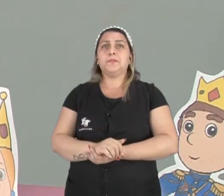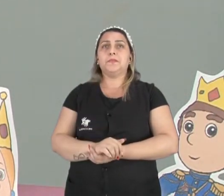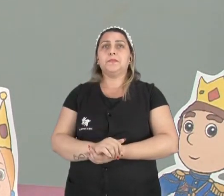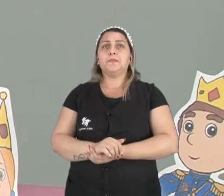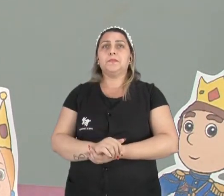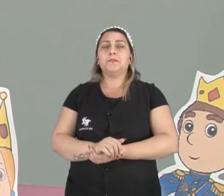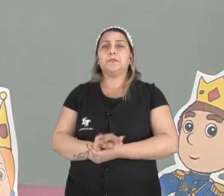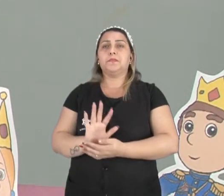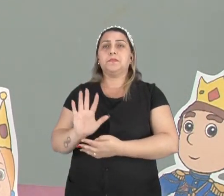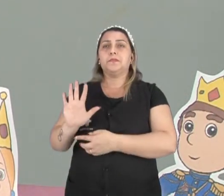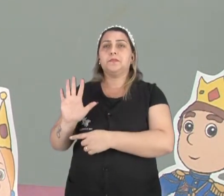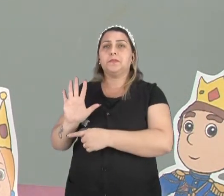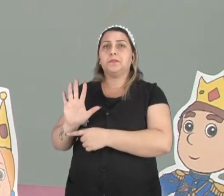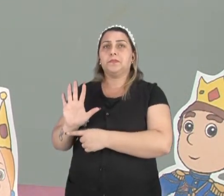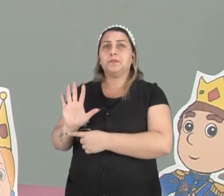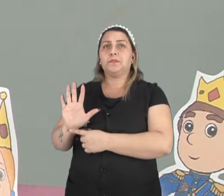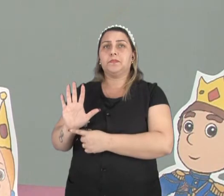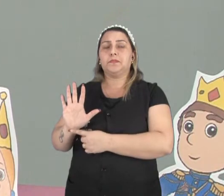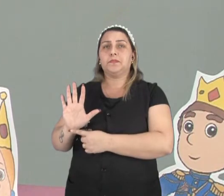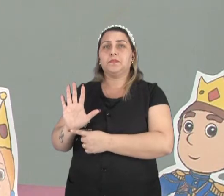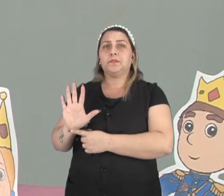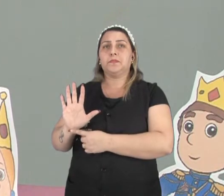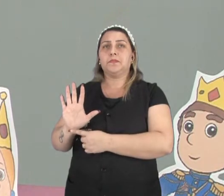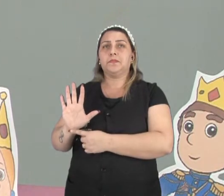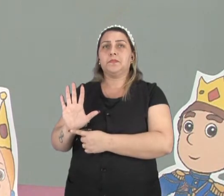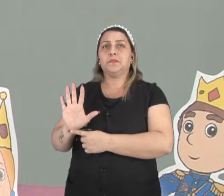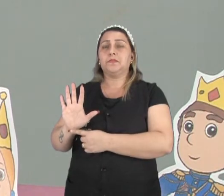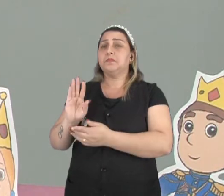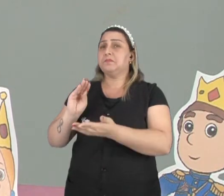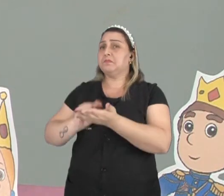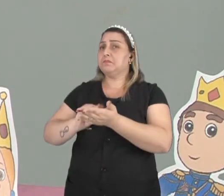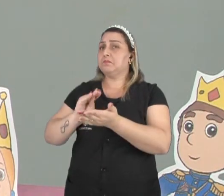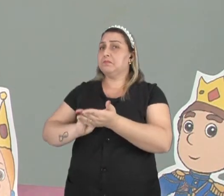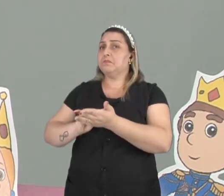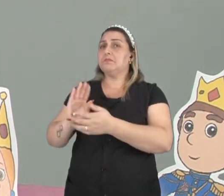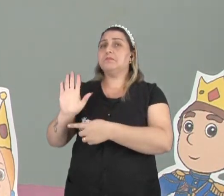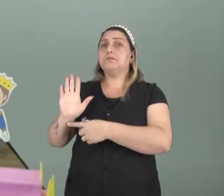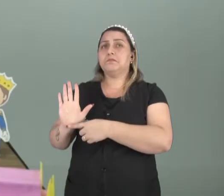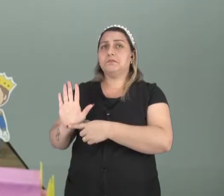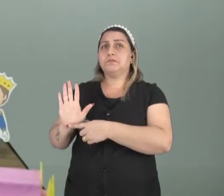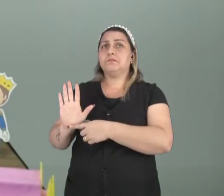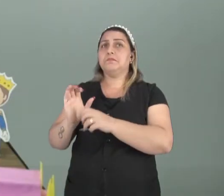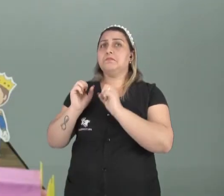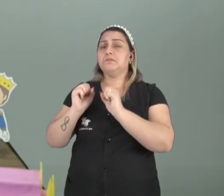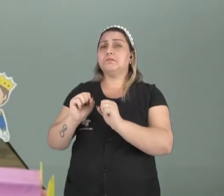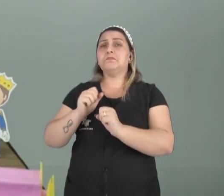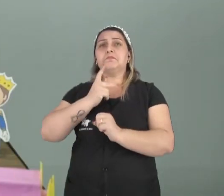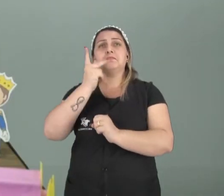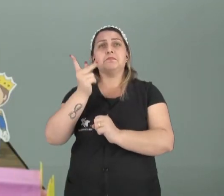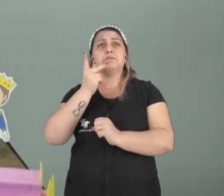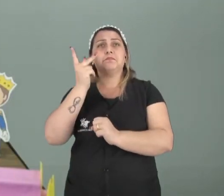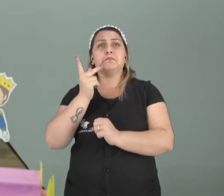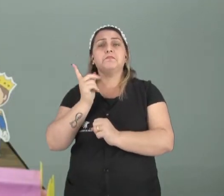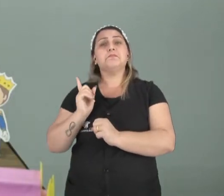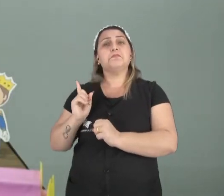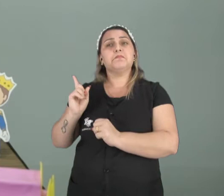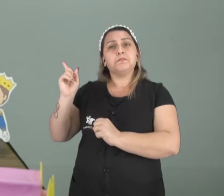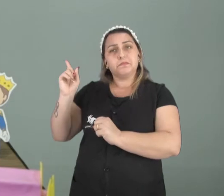eu medi, olha, 1 palmo e ainda está faltando. Então, eu posso dizer que